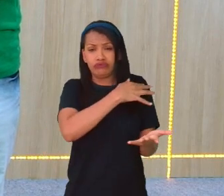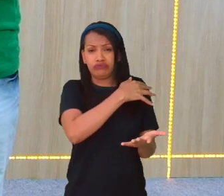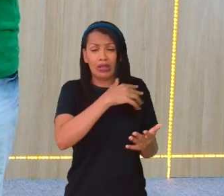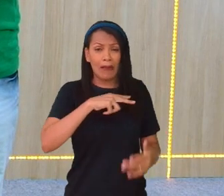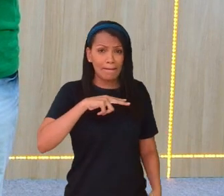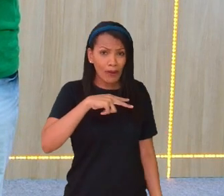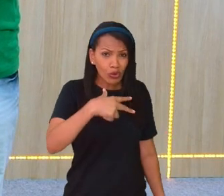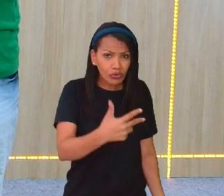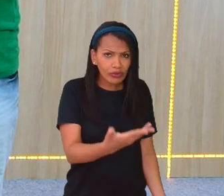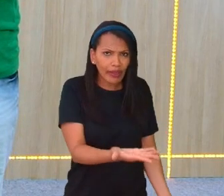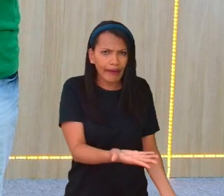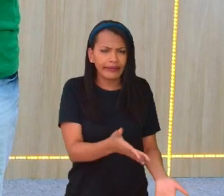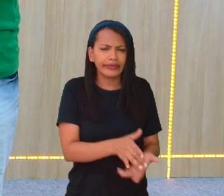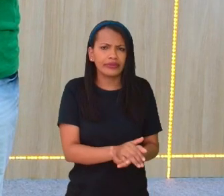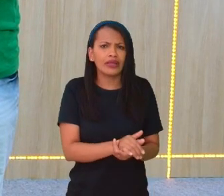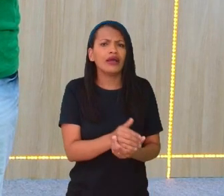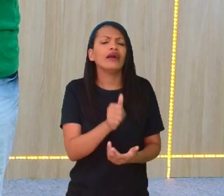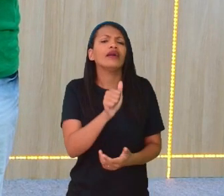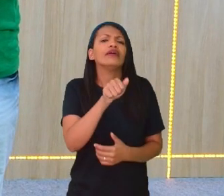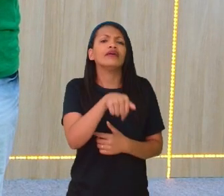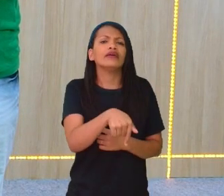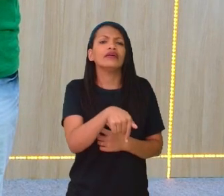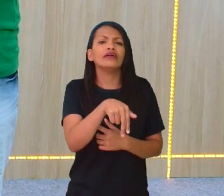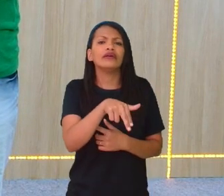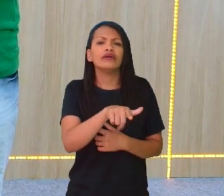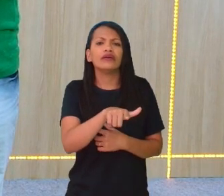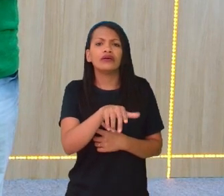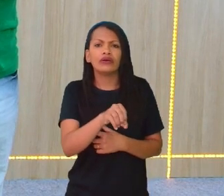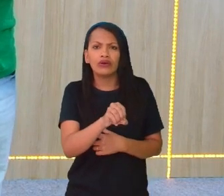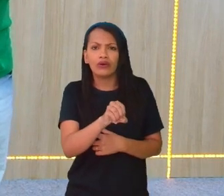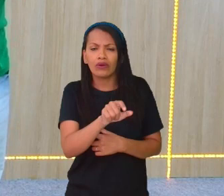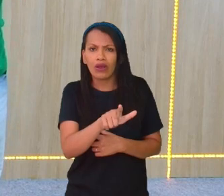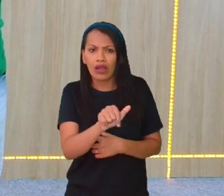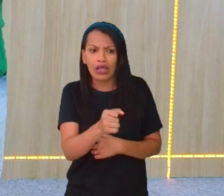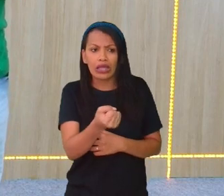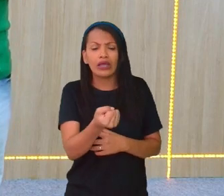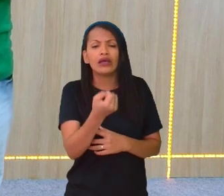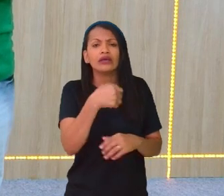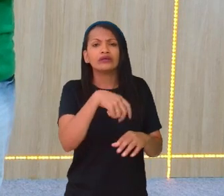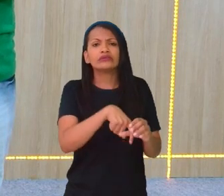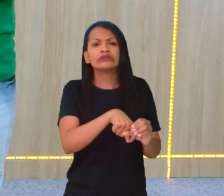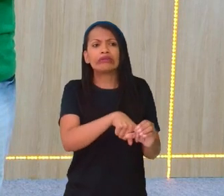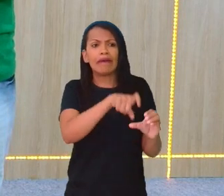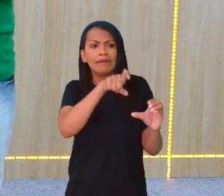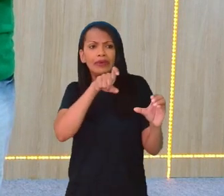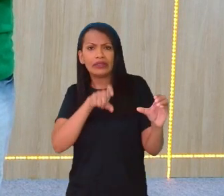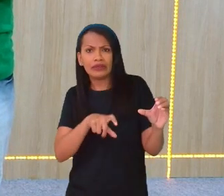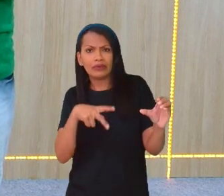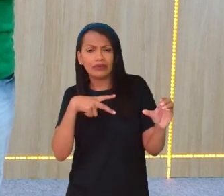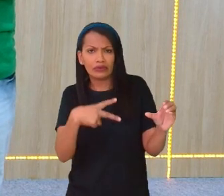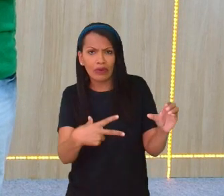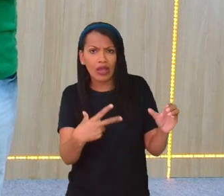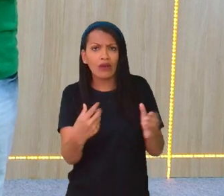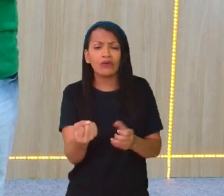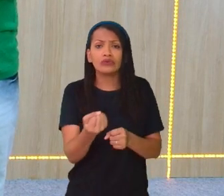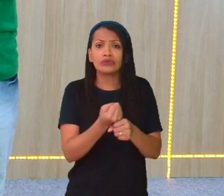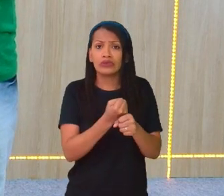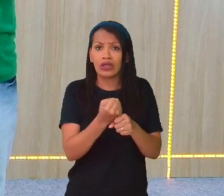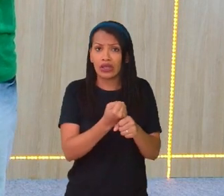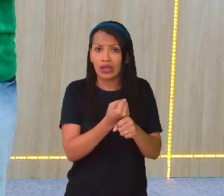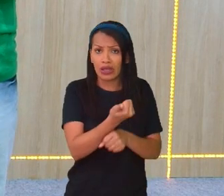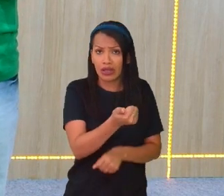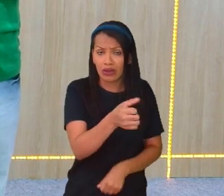Angola tornou-se independente de Portugal, minha gente, século passado. Isso. Né? Nos anos 80, né? A gente